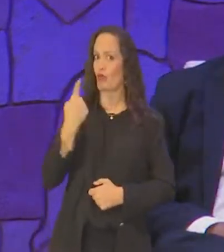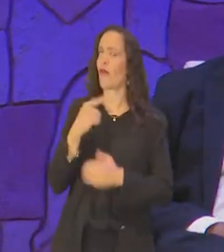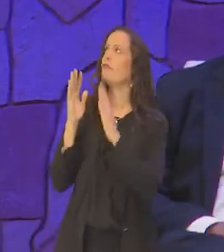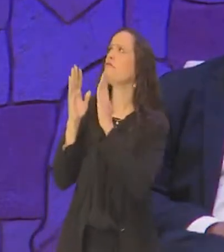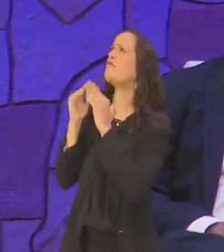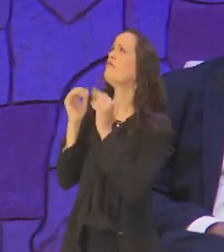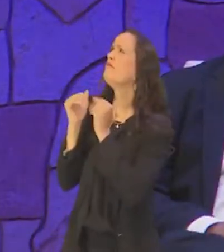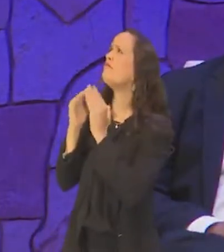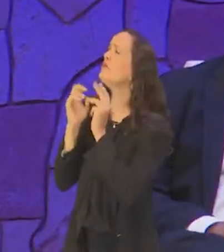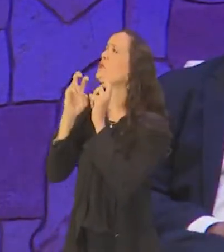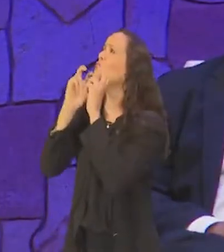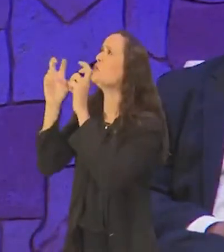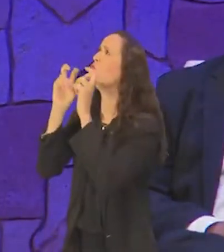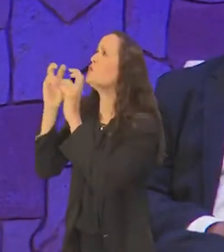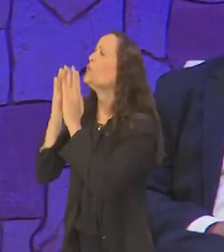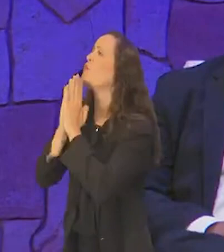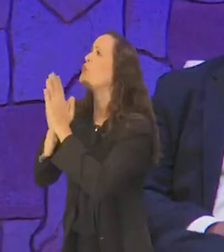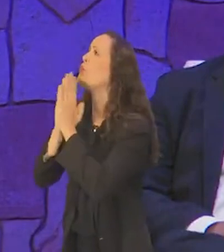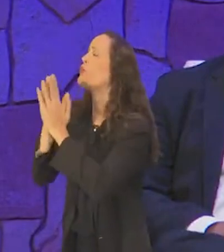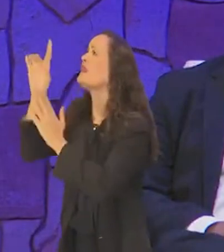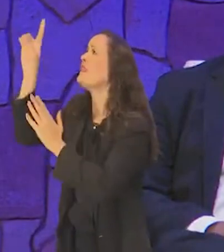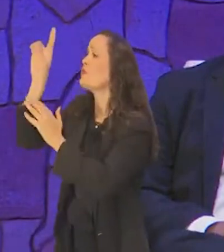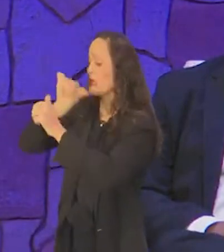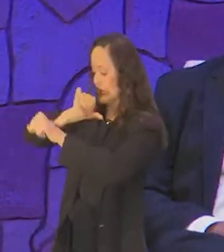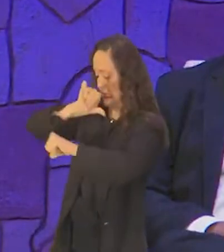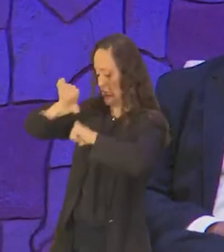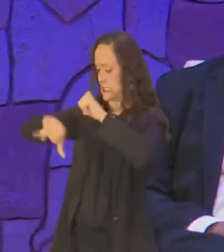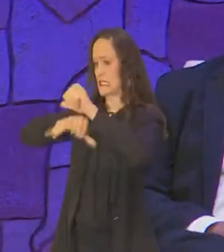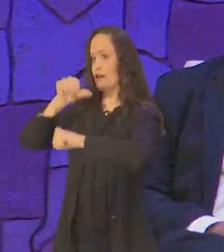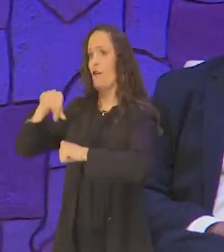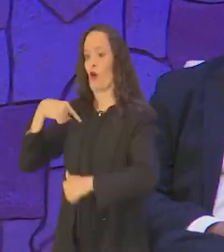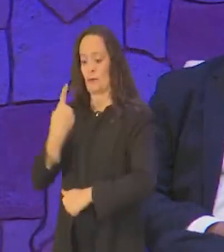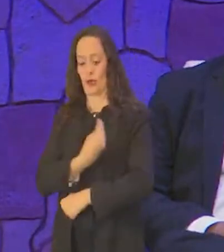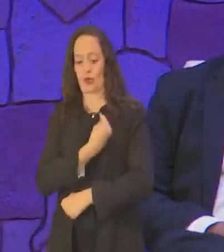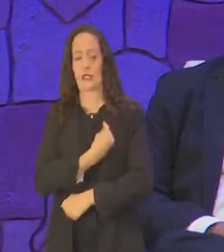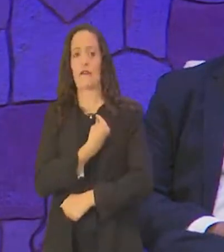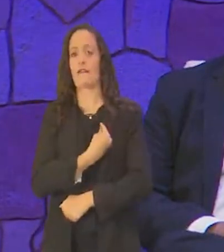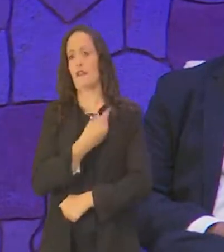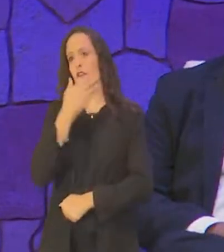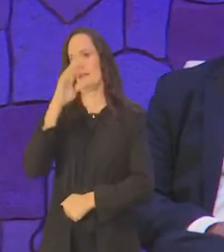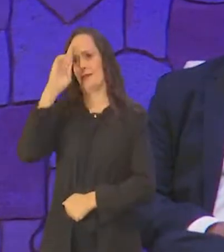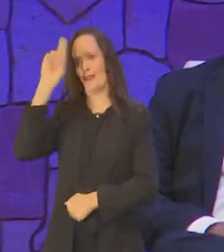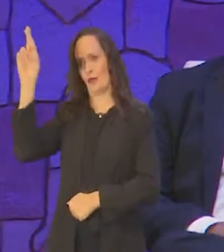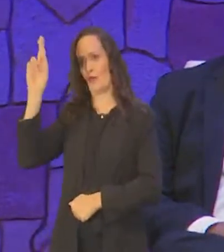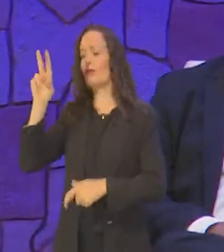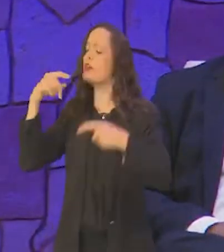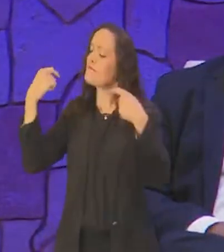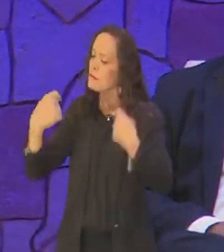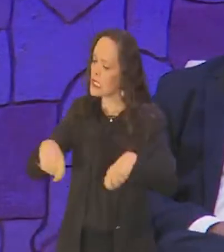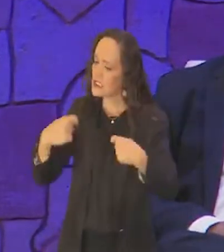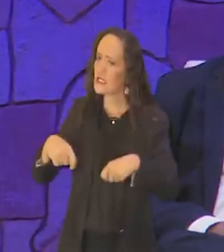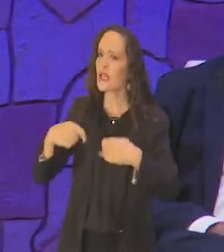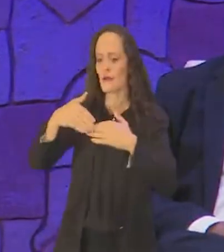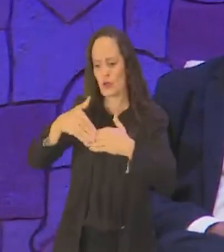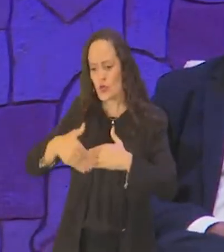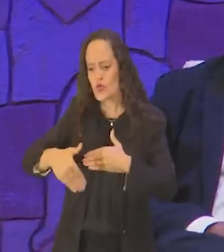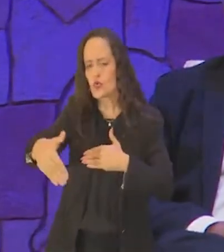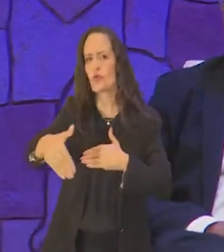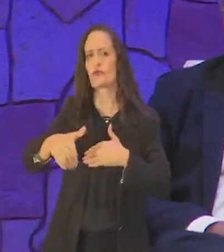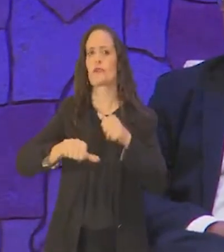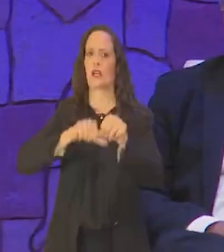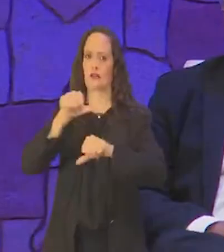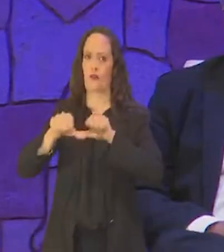em 2026, restaura-nos, Senhor. E precisamos trilhar este caminho de